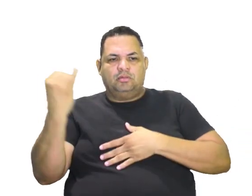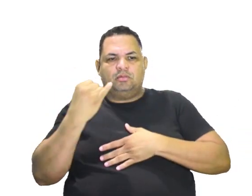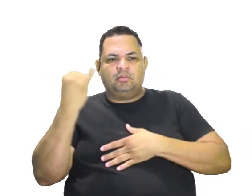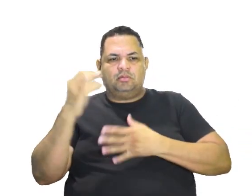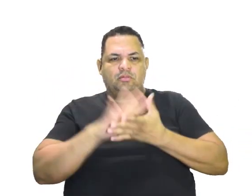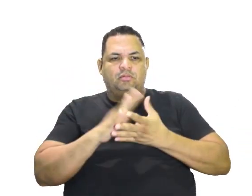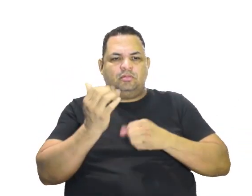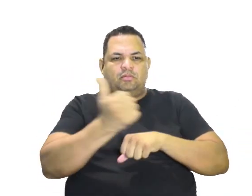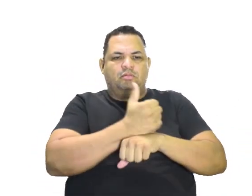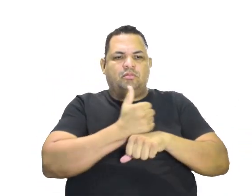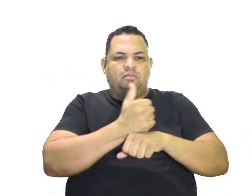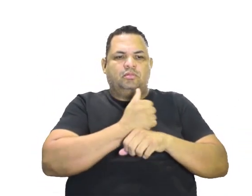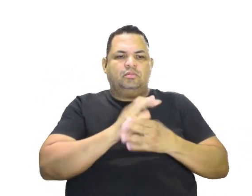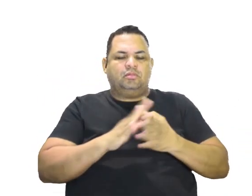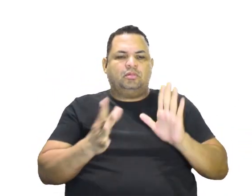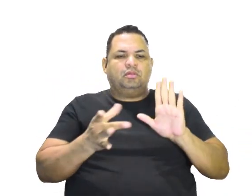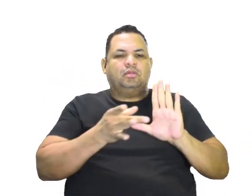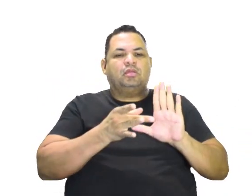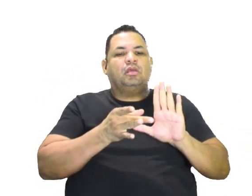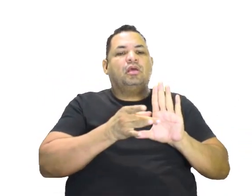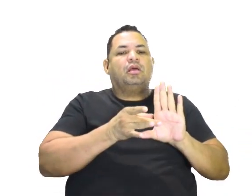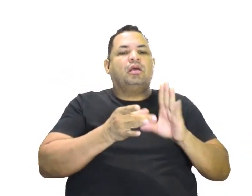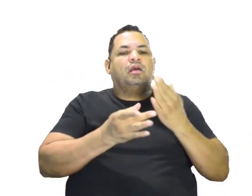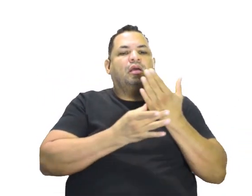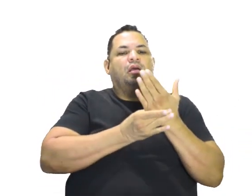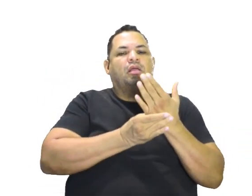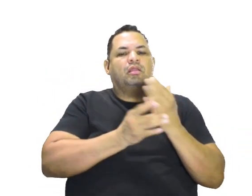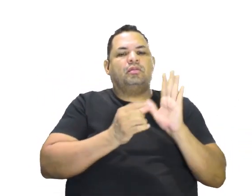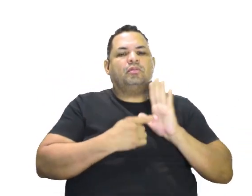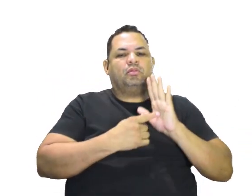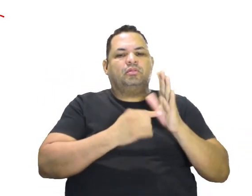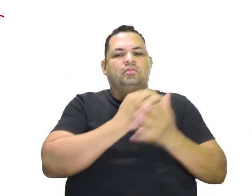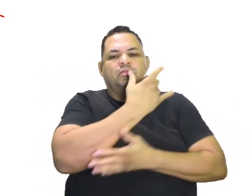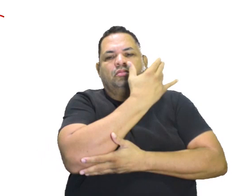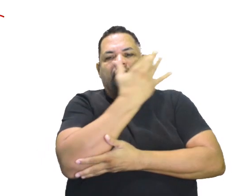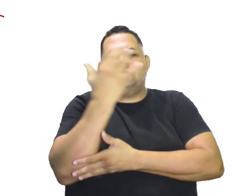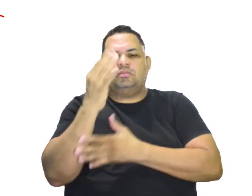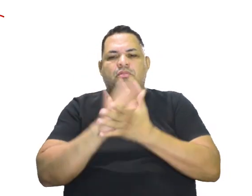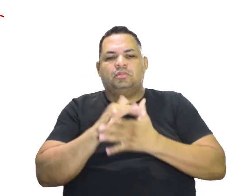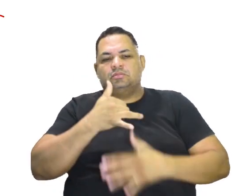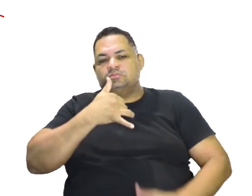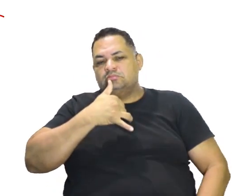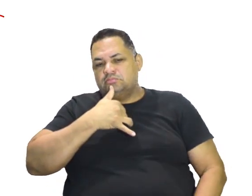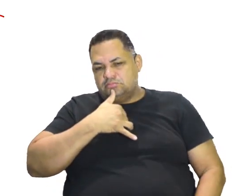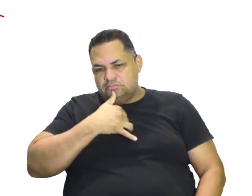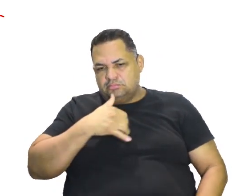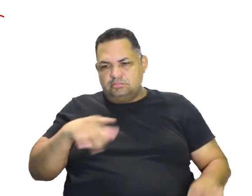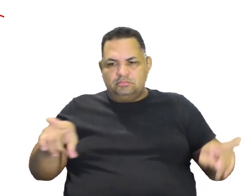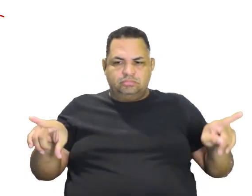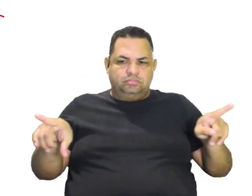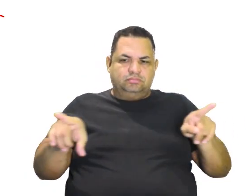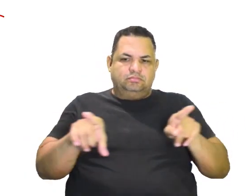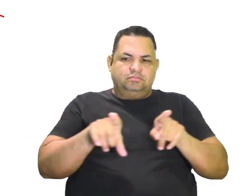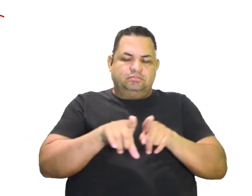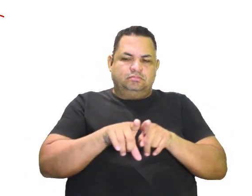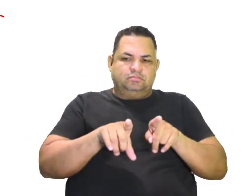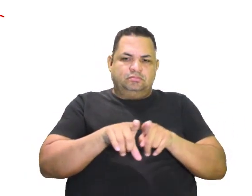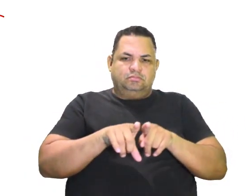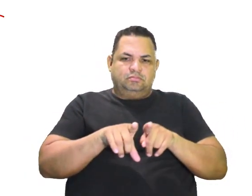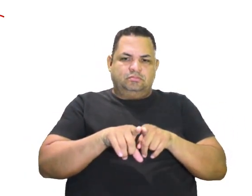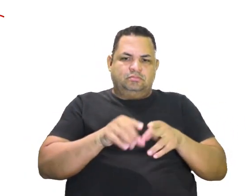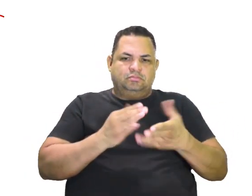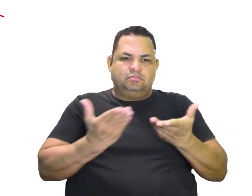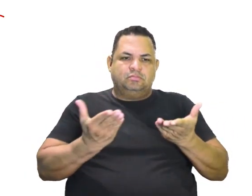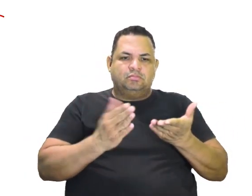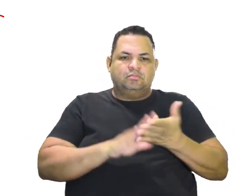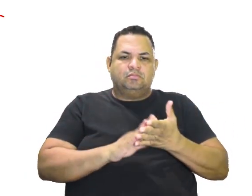artistas realistas, porque retratavam paisagens tristes, da mesma forma que os